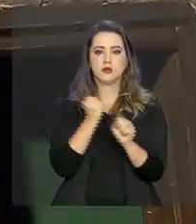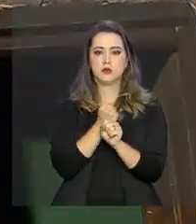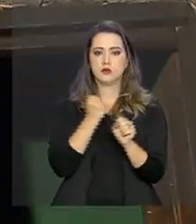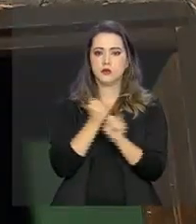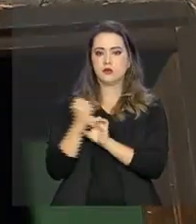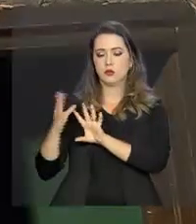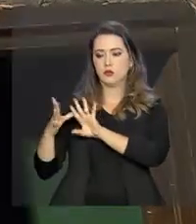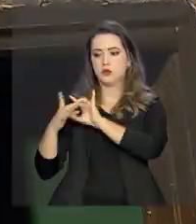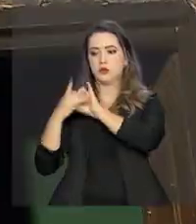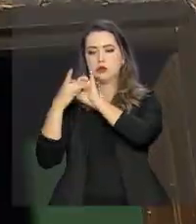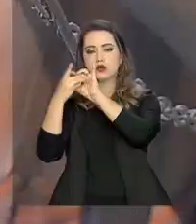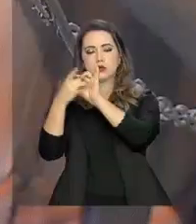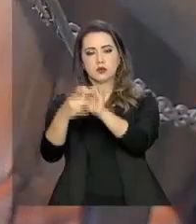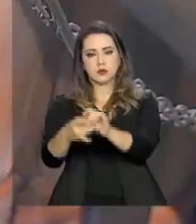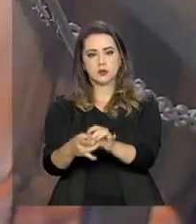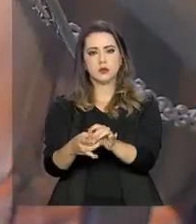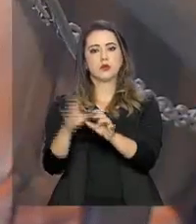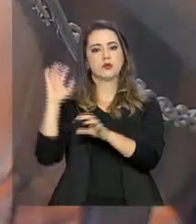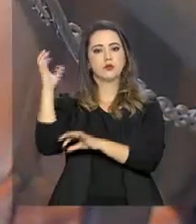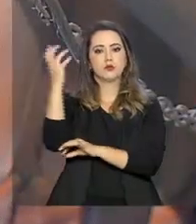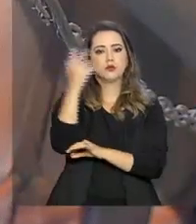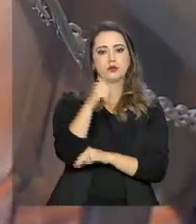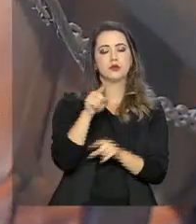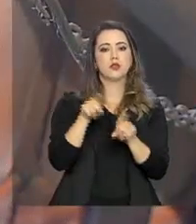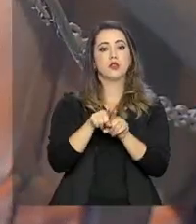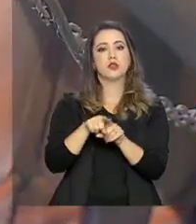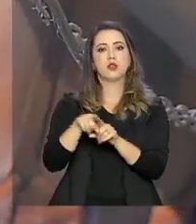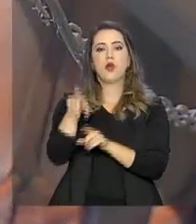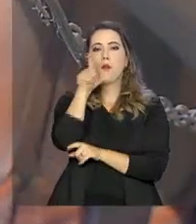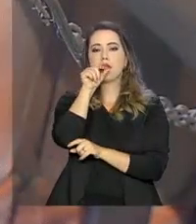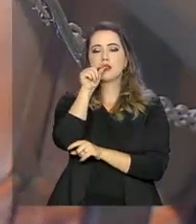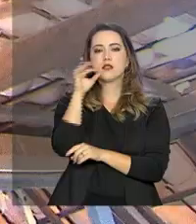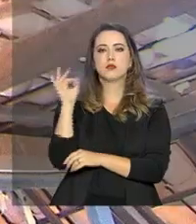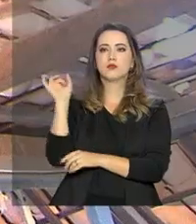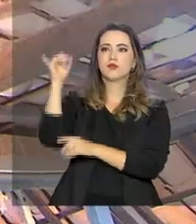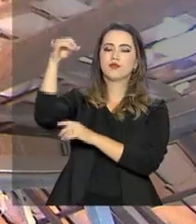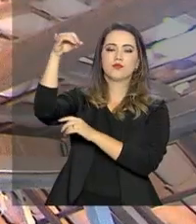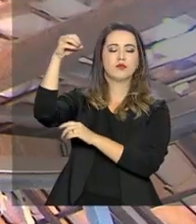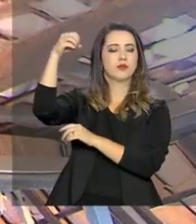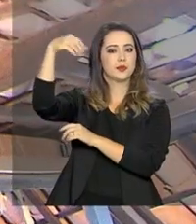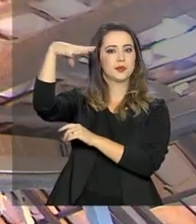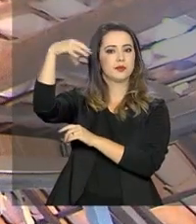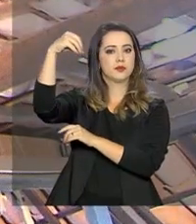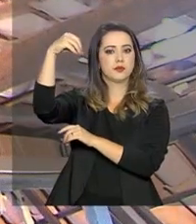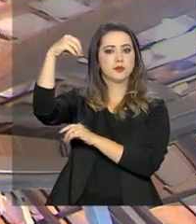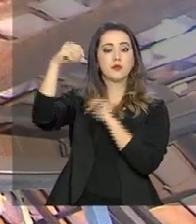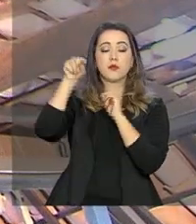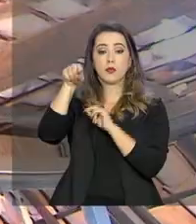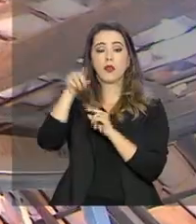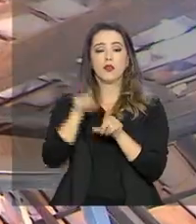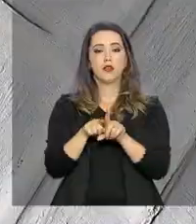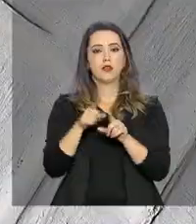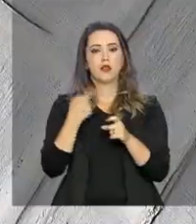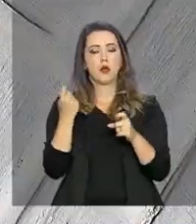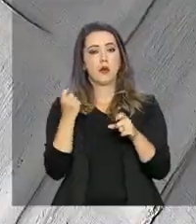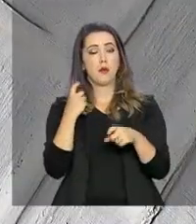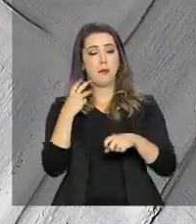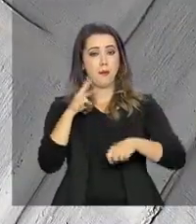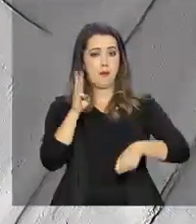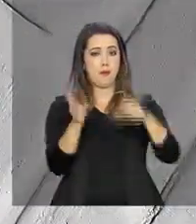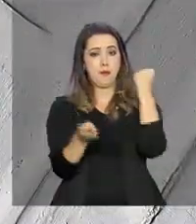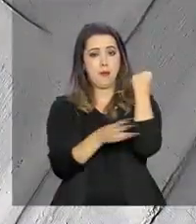integradas à natureza tanto que o passarinho fez o menino lustre da sala a pousada foi feita com madeira e